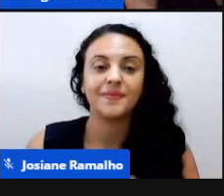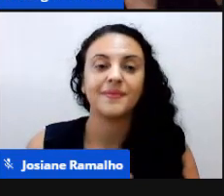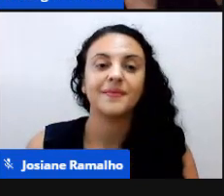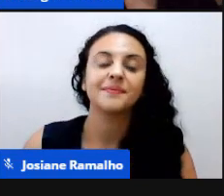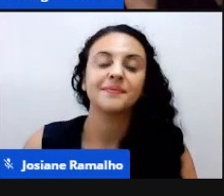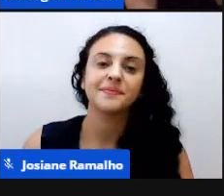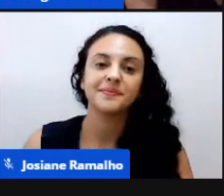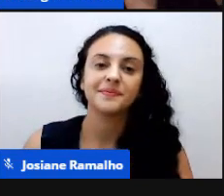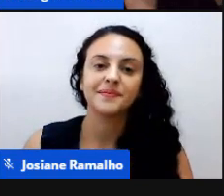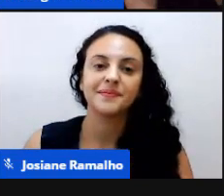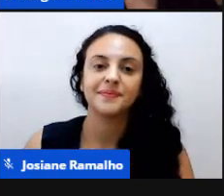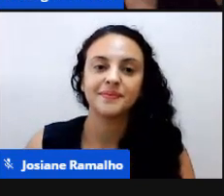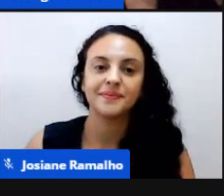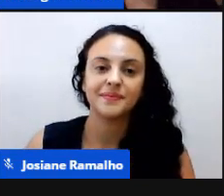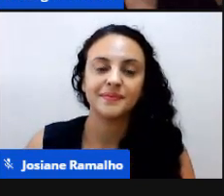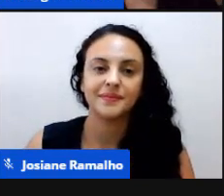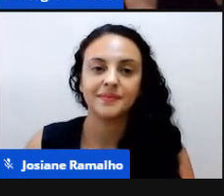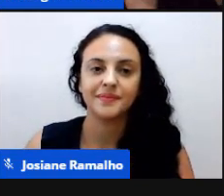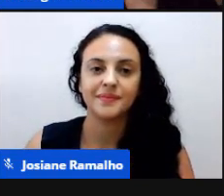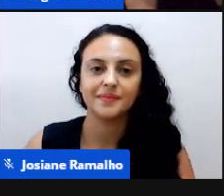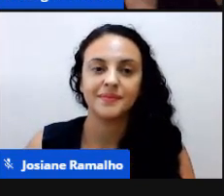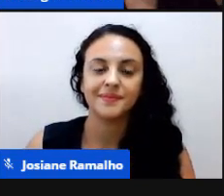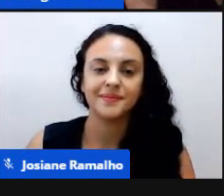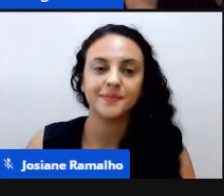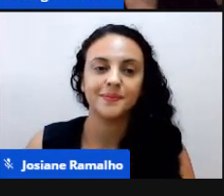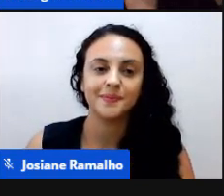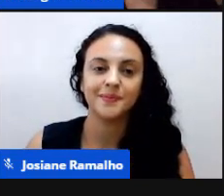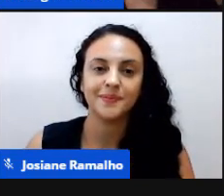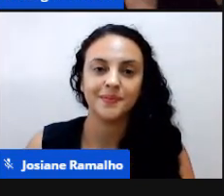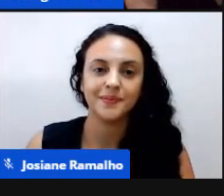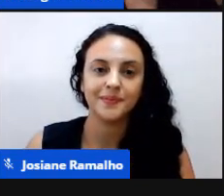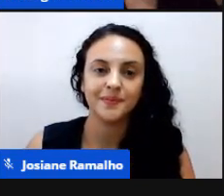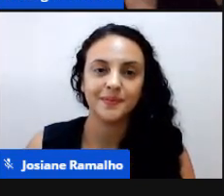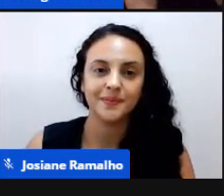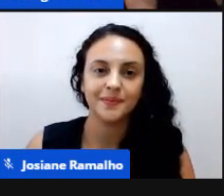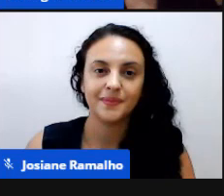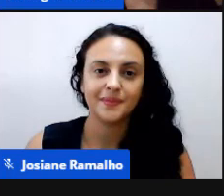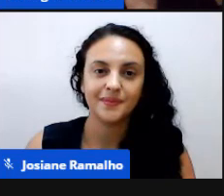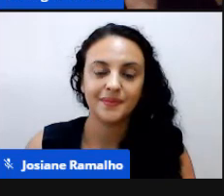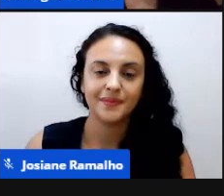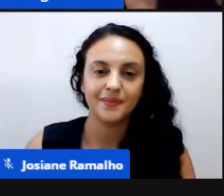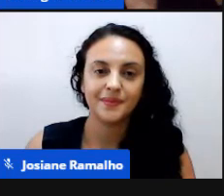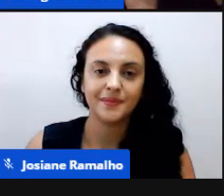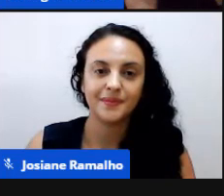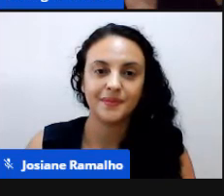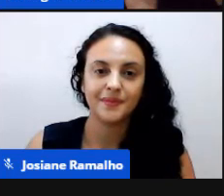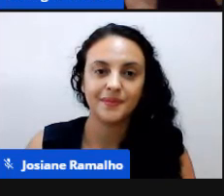Nhaque, nhaque. Tum, tum, tum. Lá, lá, lá, lá, lá, lá.